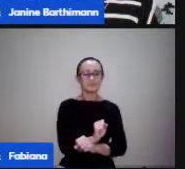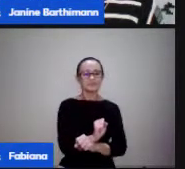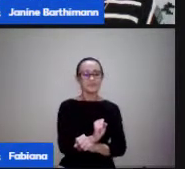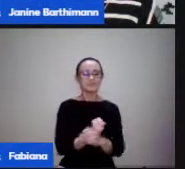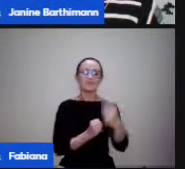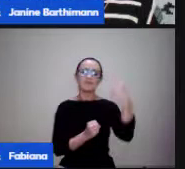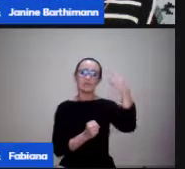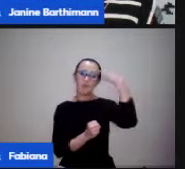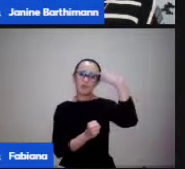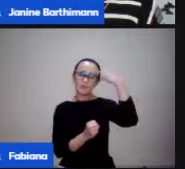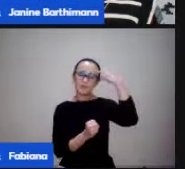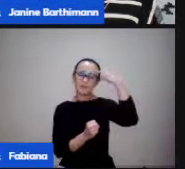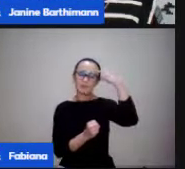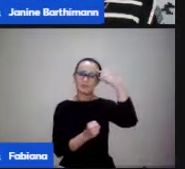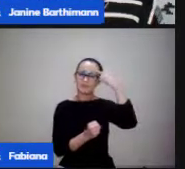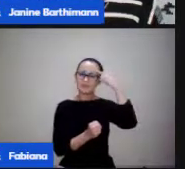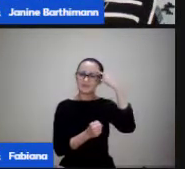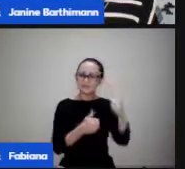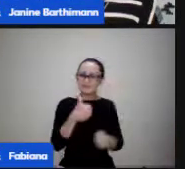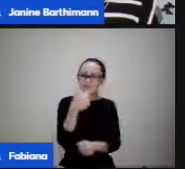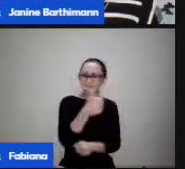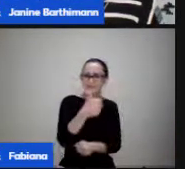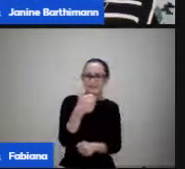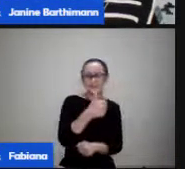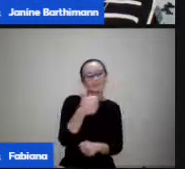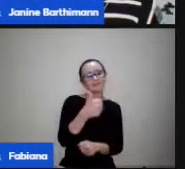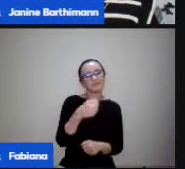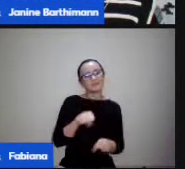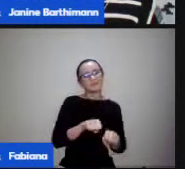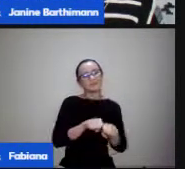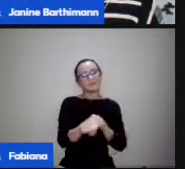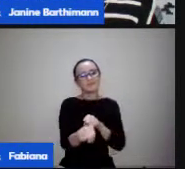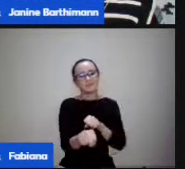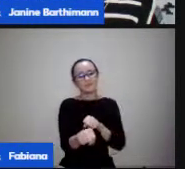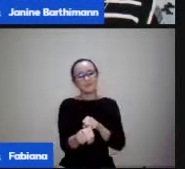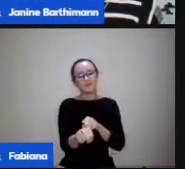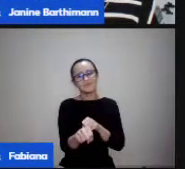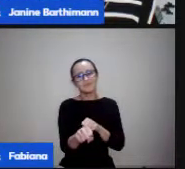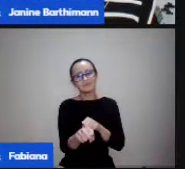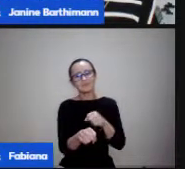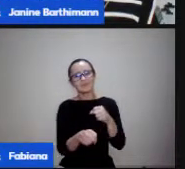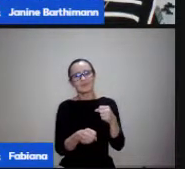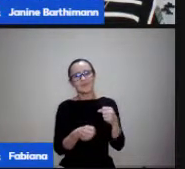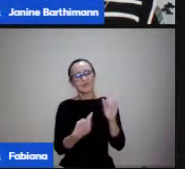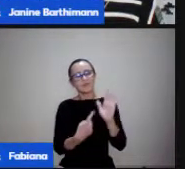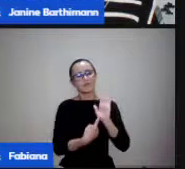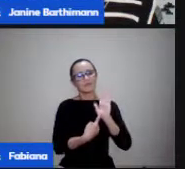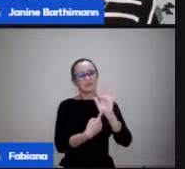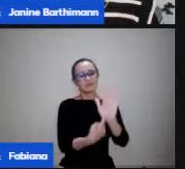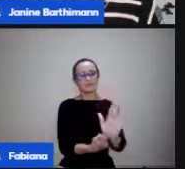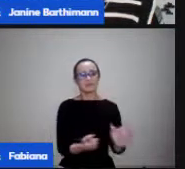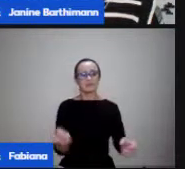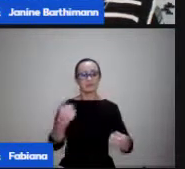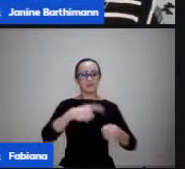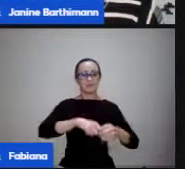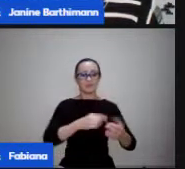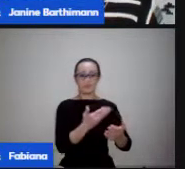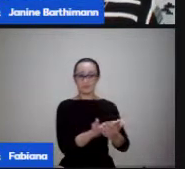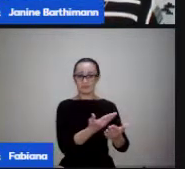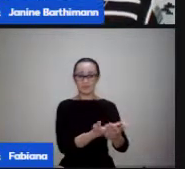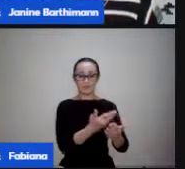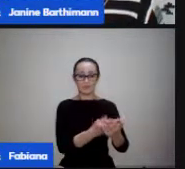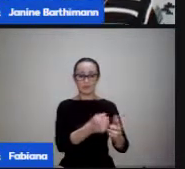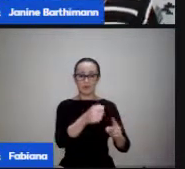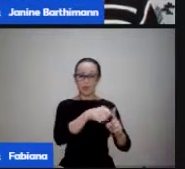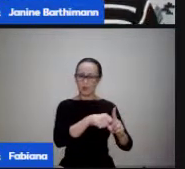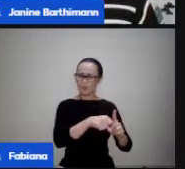Uhum. essa primeira reflexão nos chame para isso, né? Nessa retomada das aulas, nós já estamos com mais de um mês